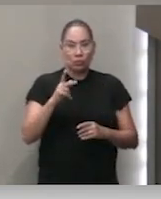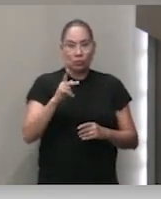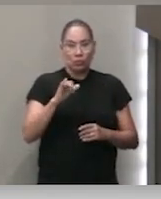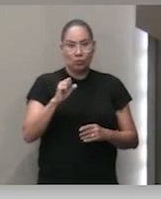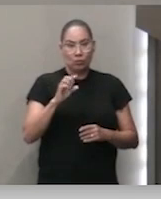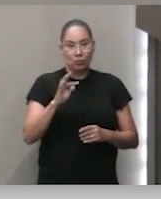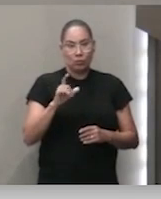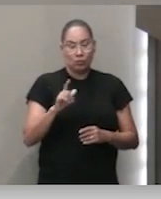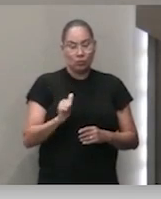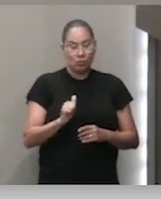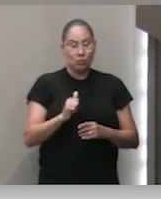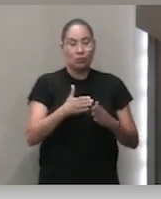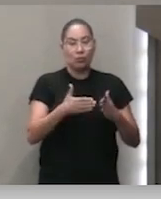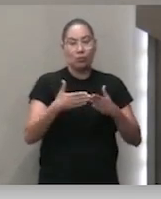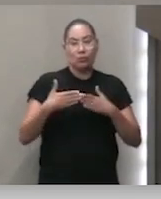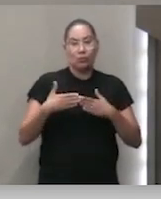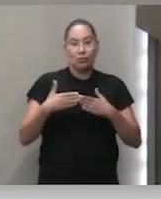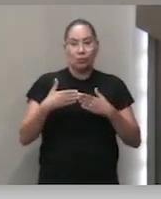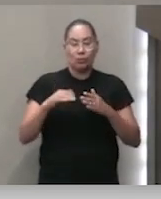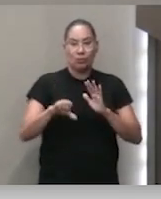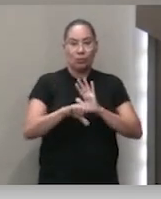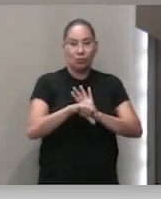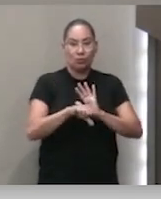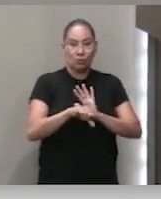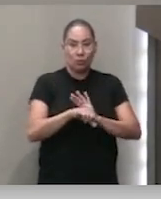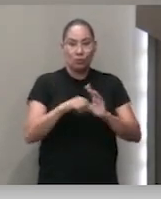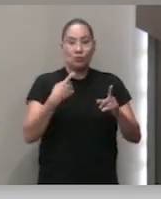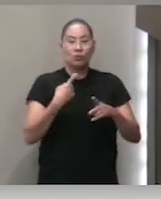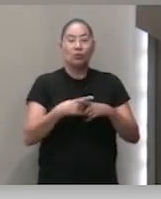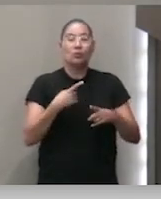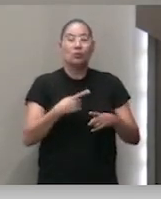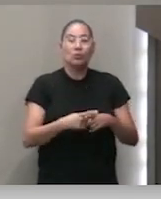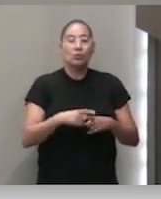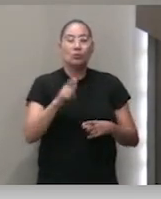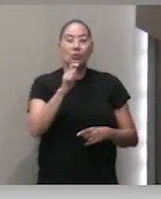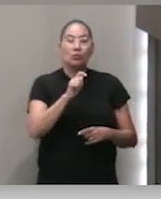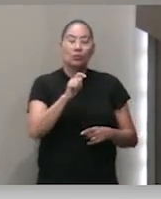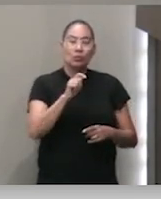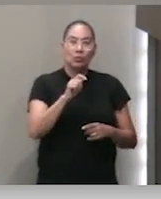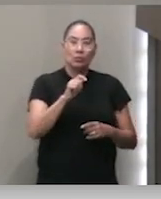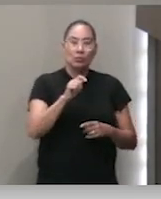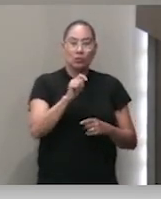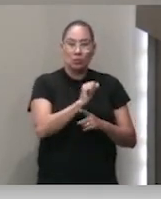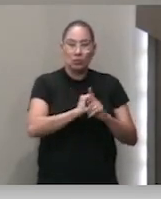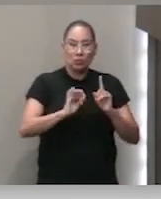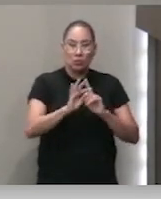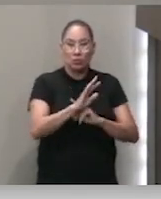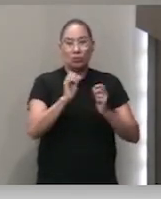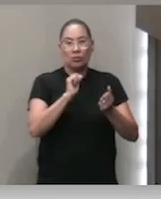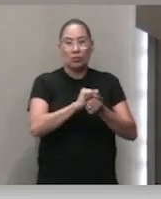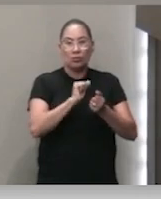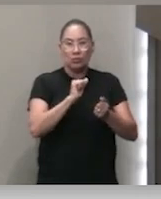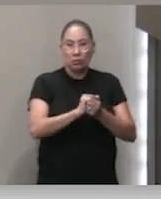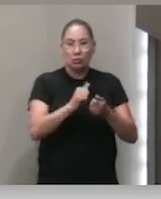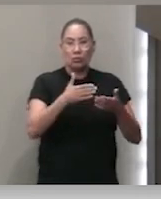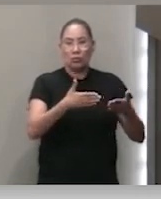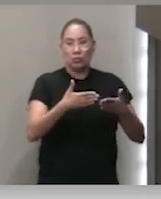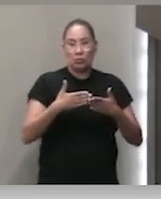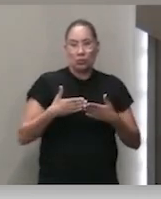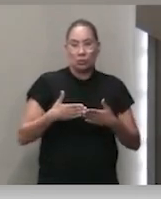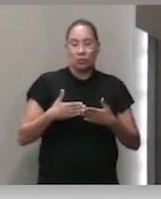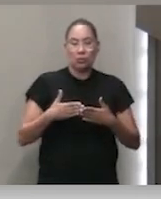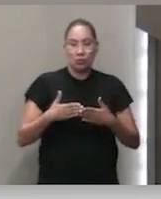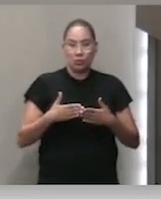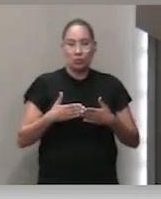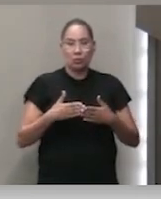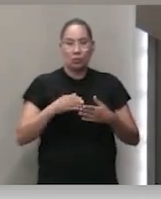para combater o crime. Porque a sociedade se juntando, defendendo quem os